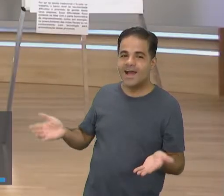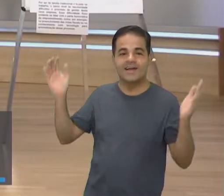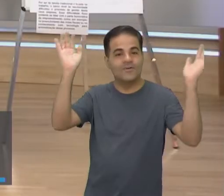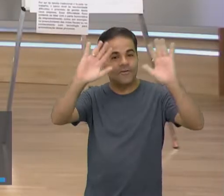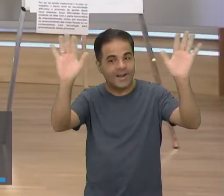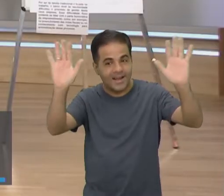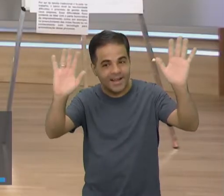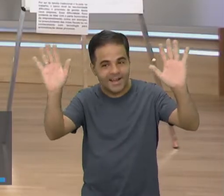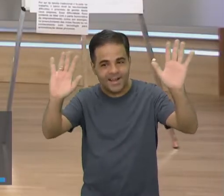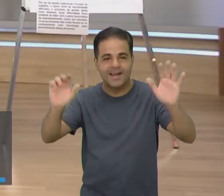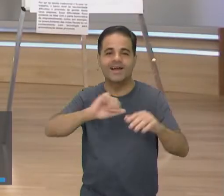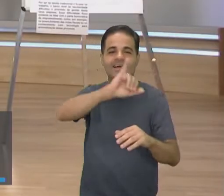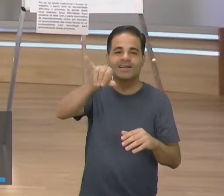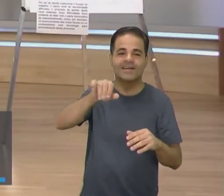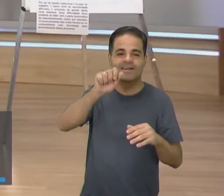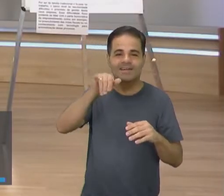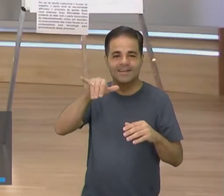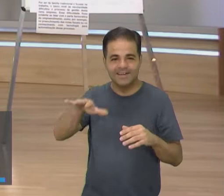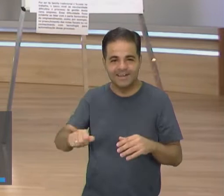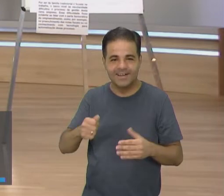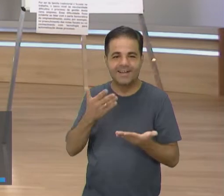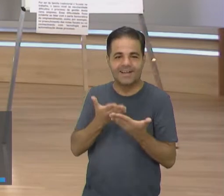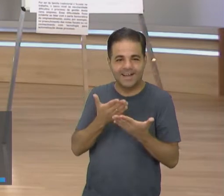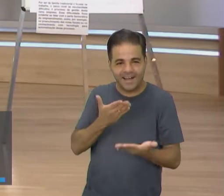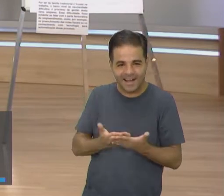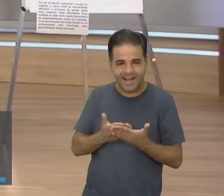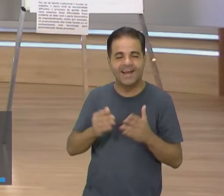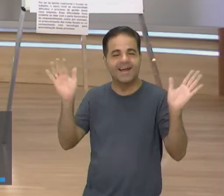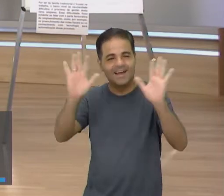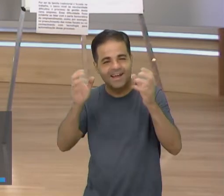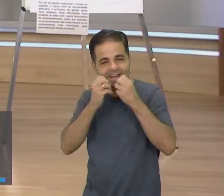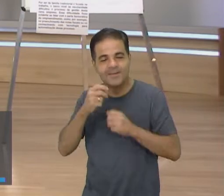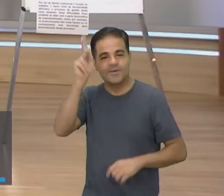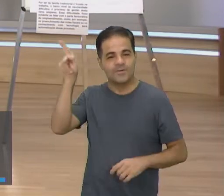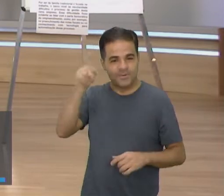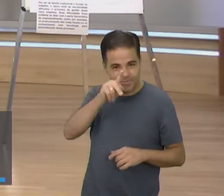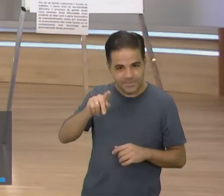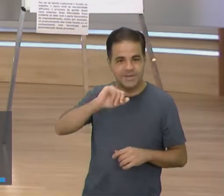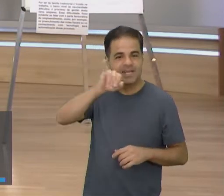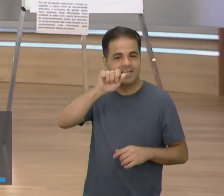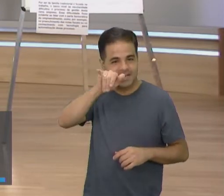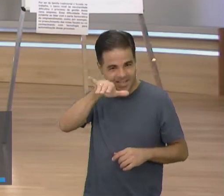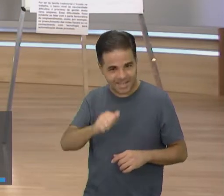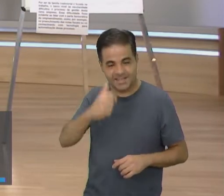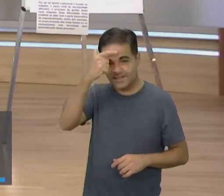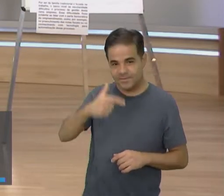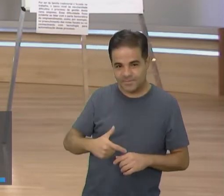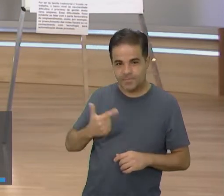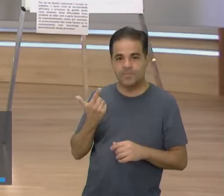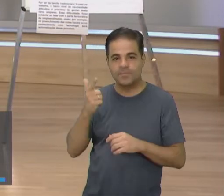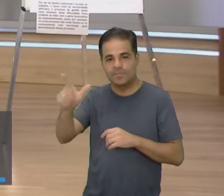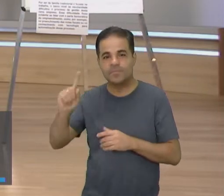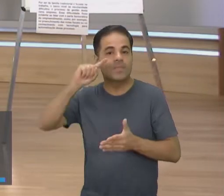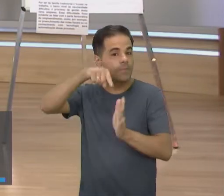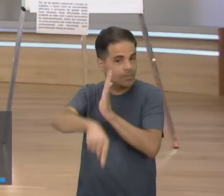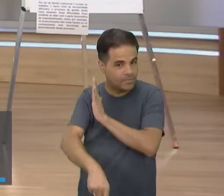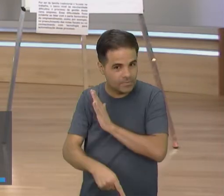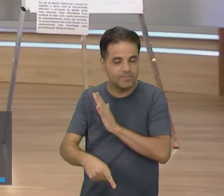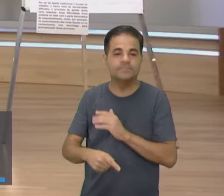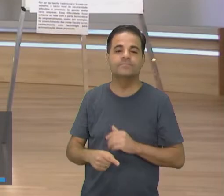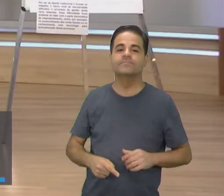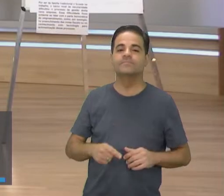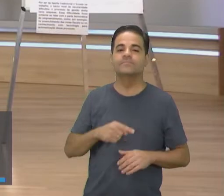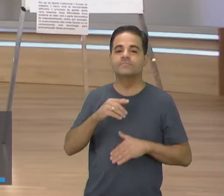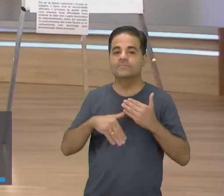Olá, sejam bem-vindos, já falar, sejam bem-vindos à aula. Eu sou a professora Janaína Jardim, eu sou professora de outro aprofundamento, né? Eu sou